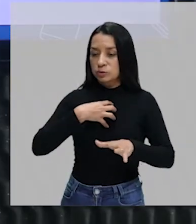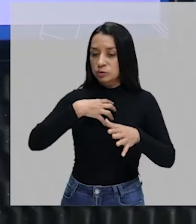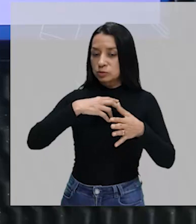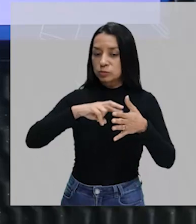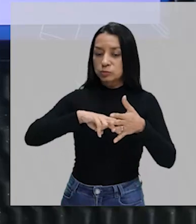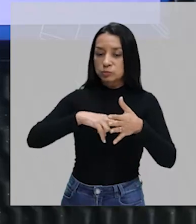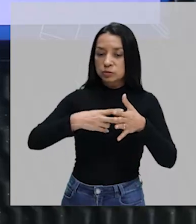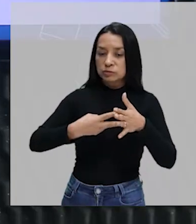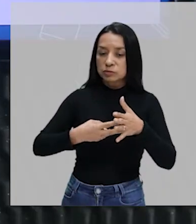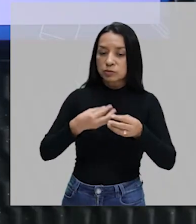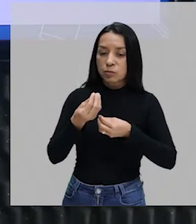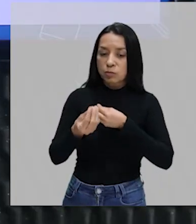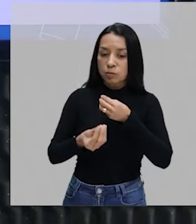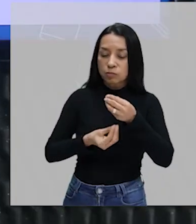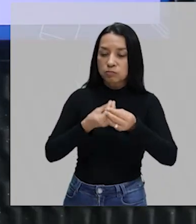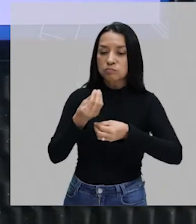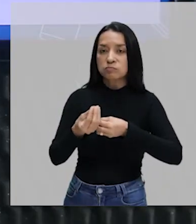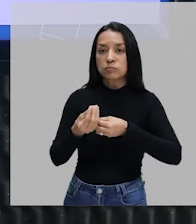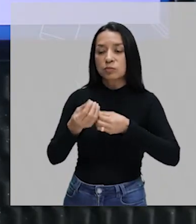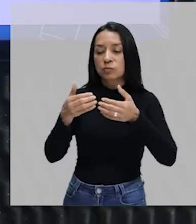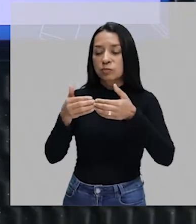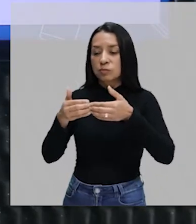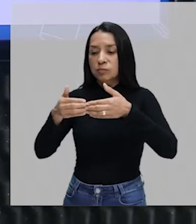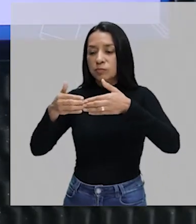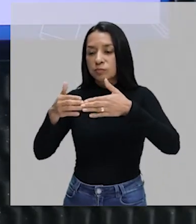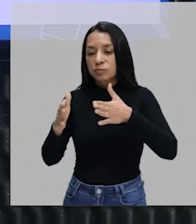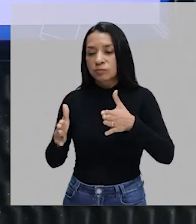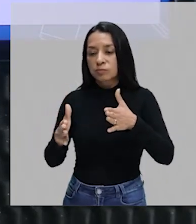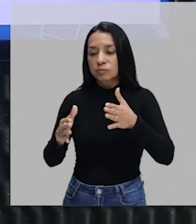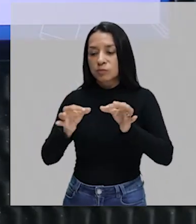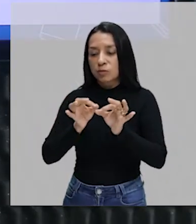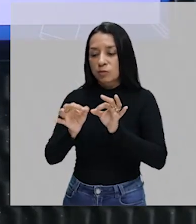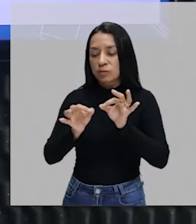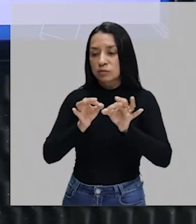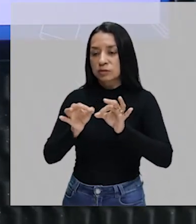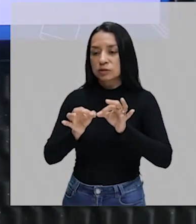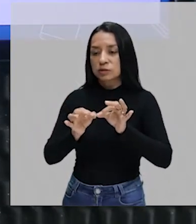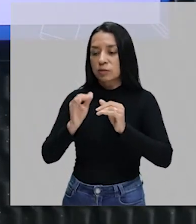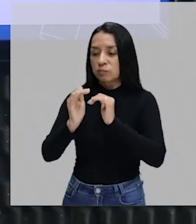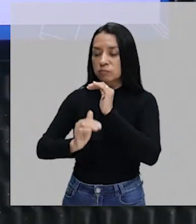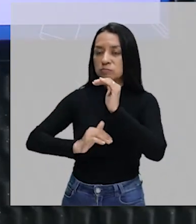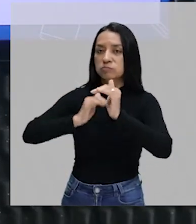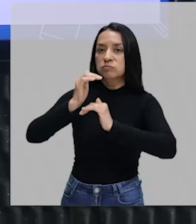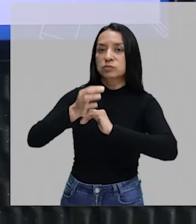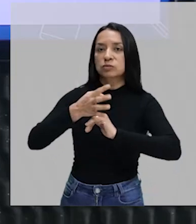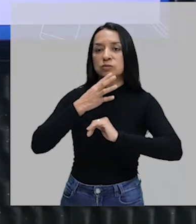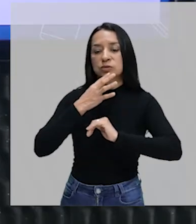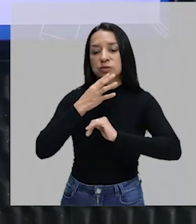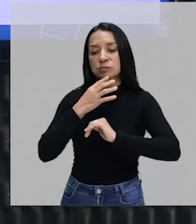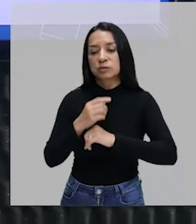de elaboração para o conhecimento. Então, é uma convicção inata? Não, porque ele é um empirista. Ele não defende